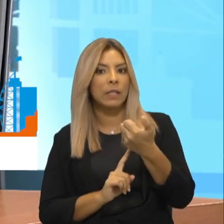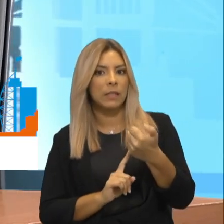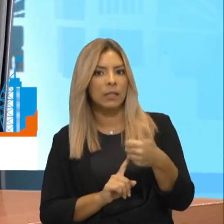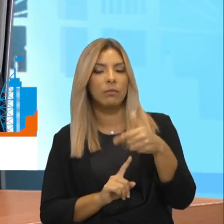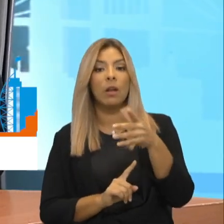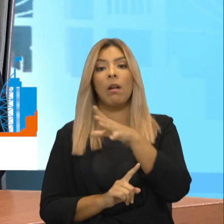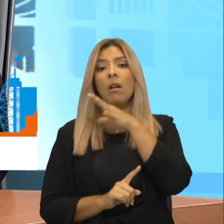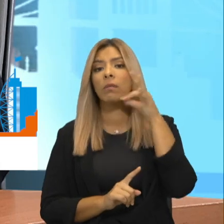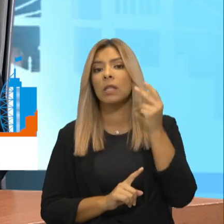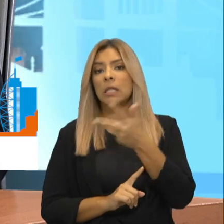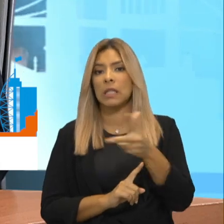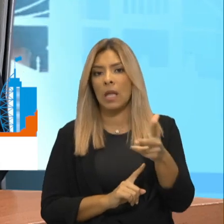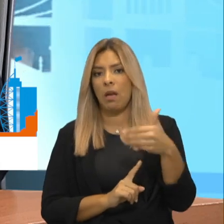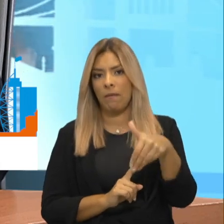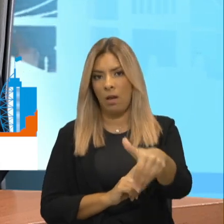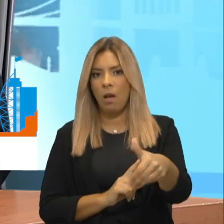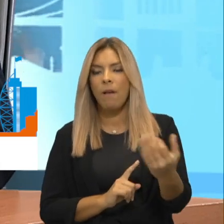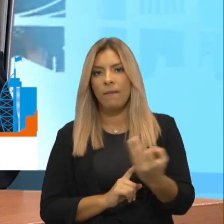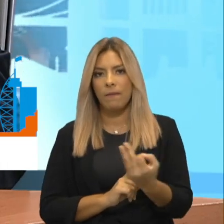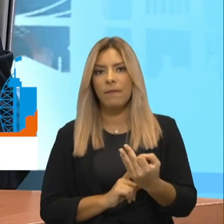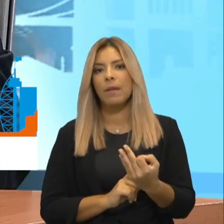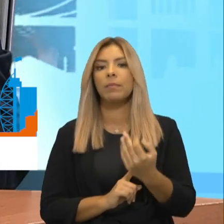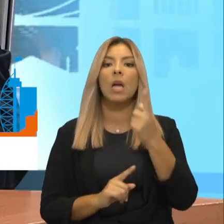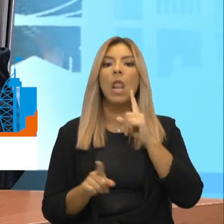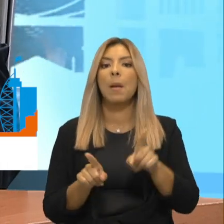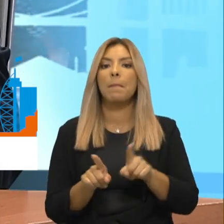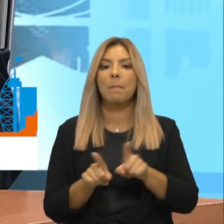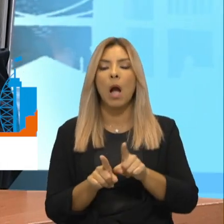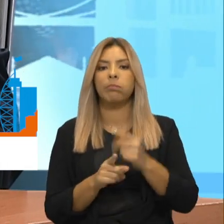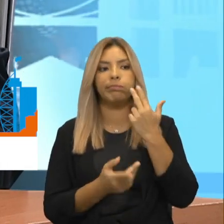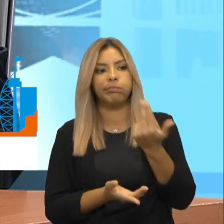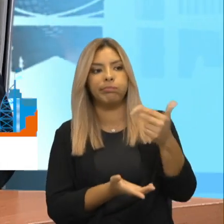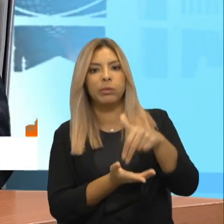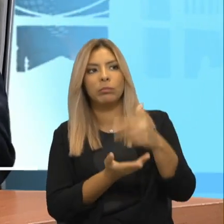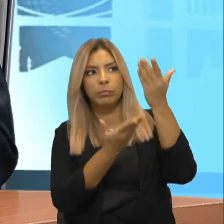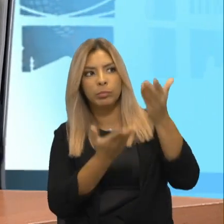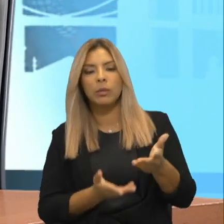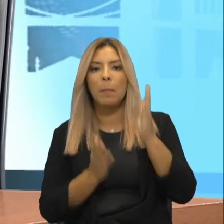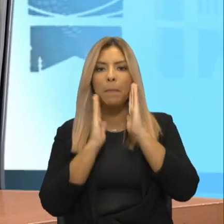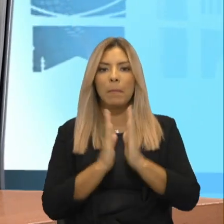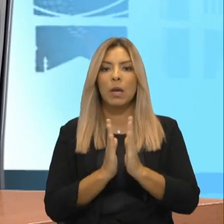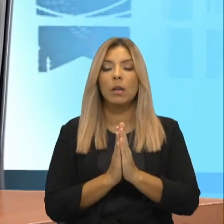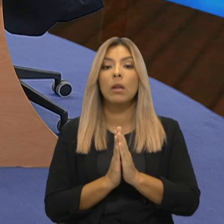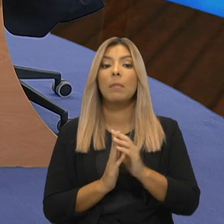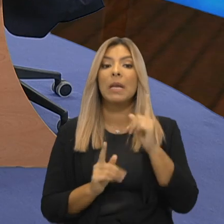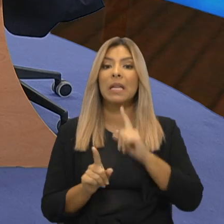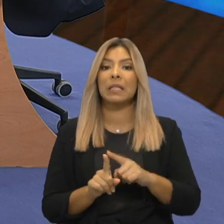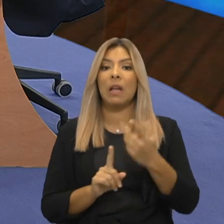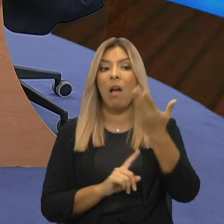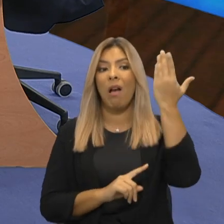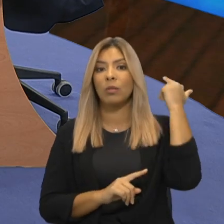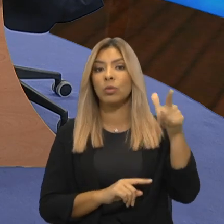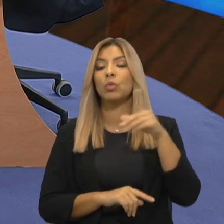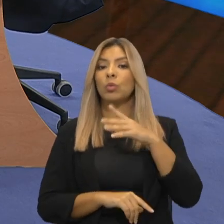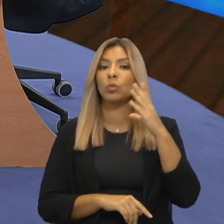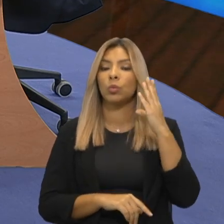anos dessa chegada das Irmãs da Apresentação de Maria, vindas da Suíça. Mas elas foram fundadas em França no